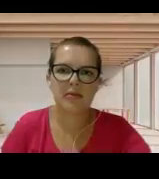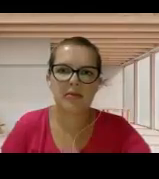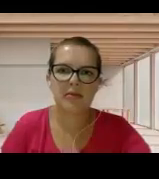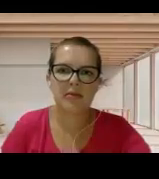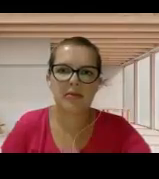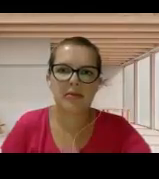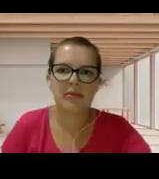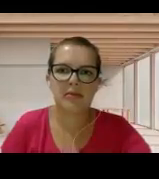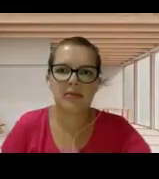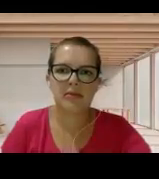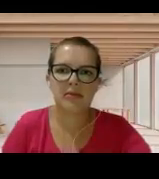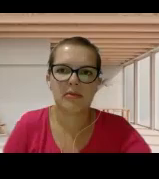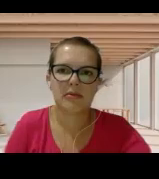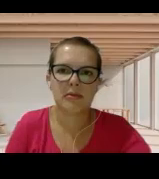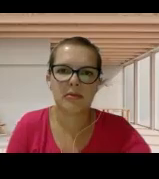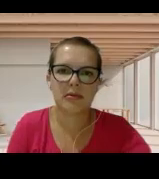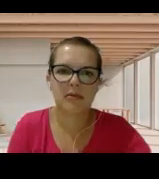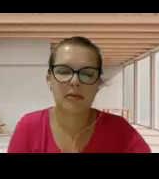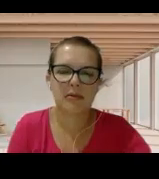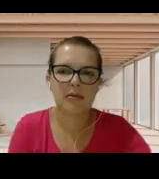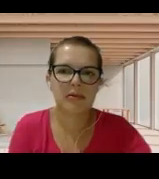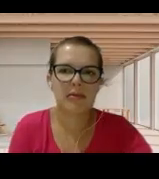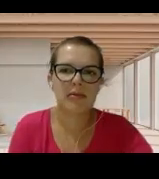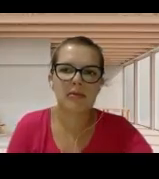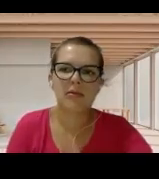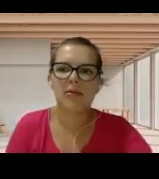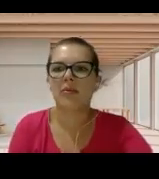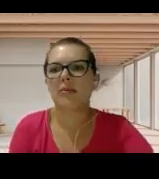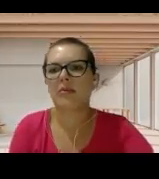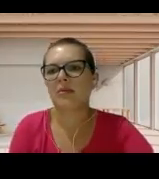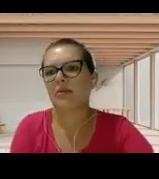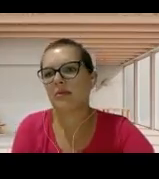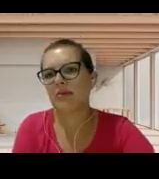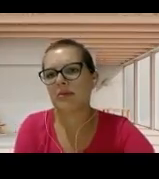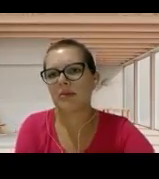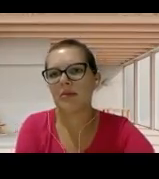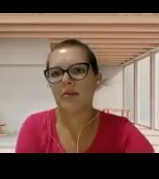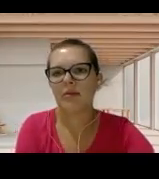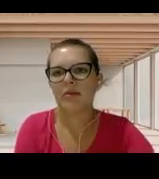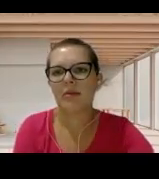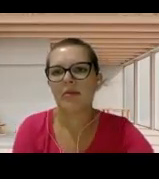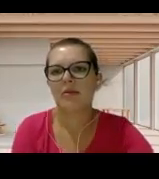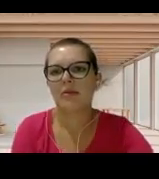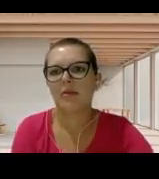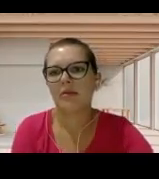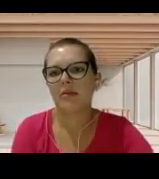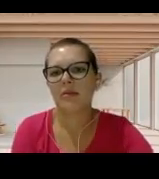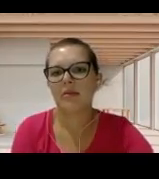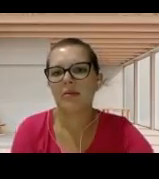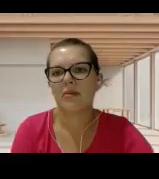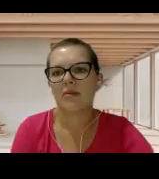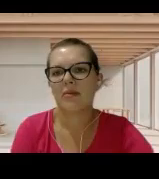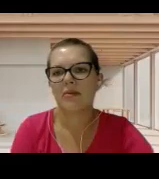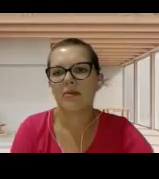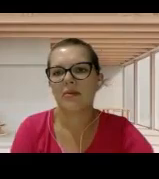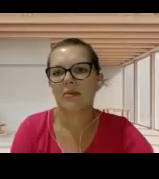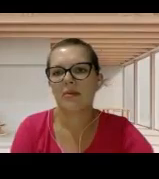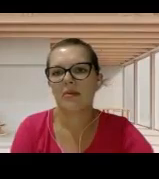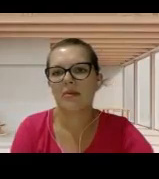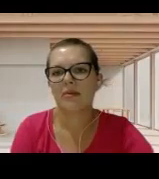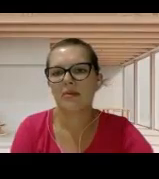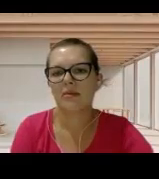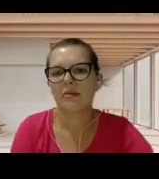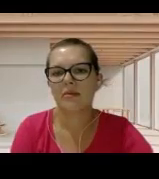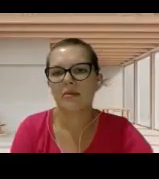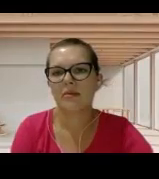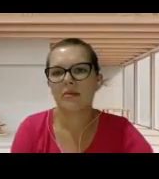vai aguentar, ela vai tombar. Tá? E depois, feito isso, de maneira que a reação fica no terço médio,